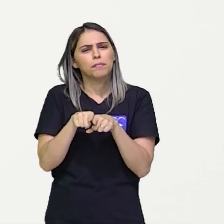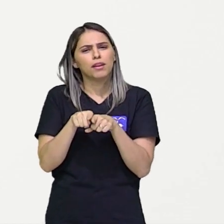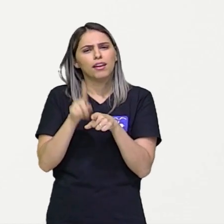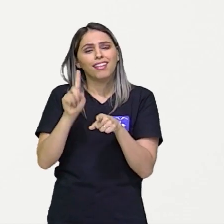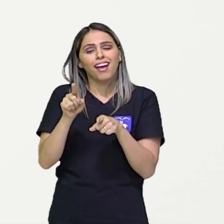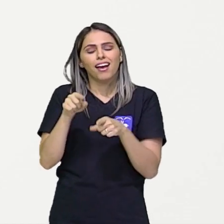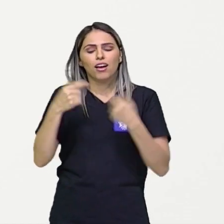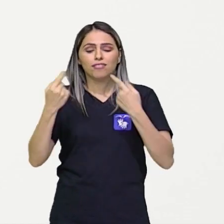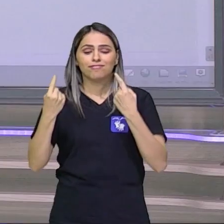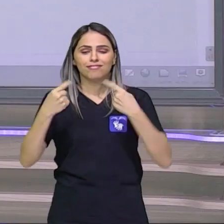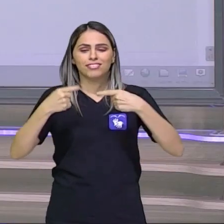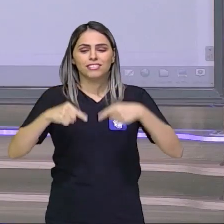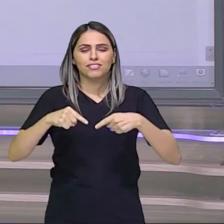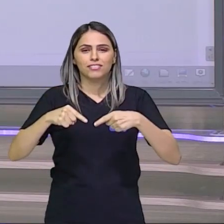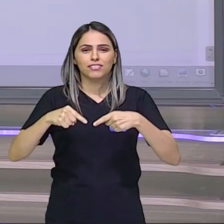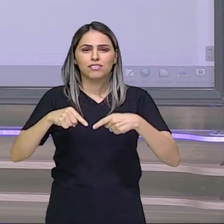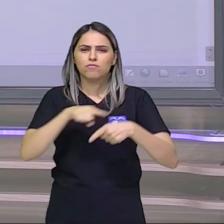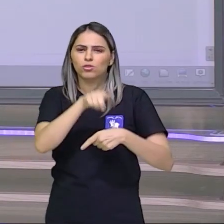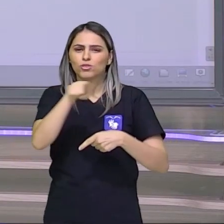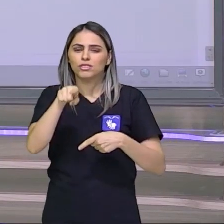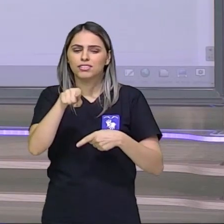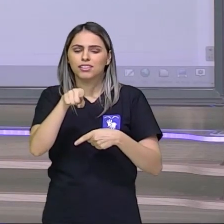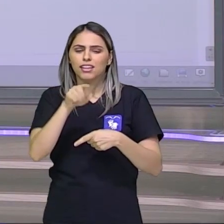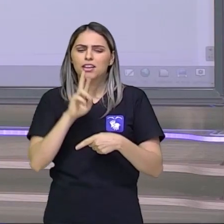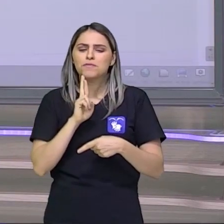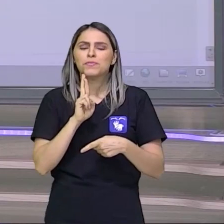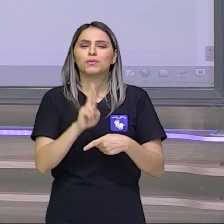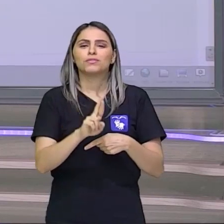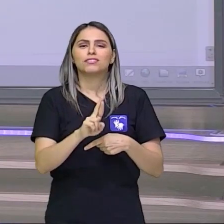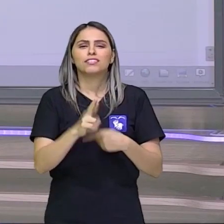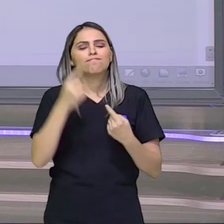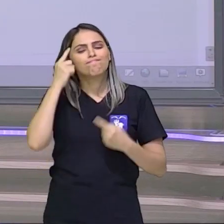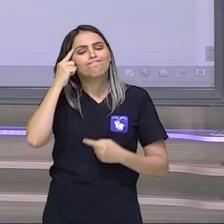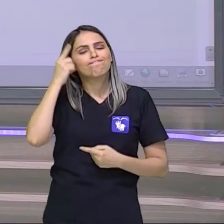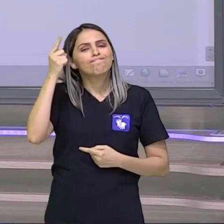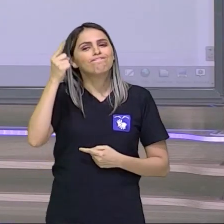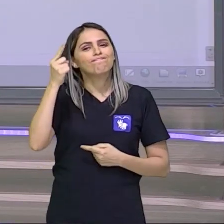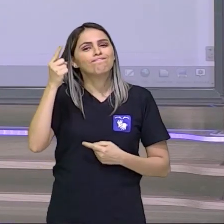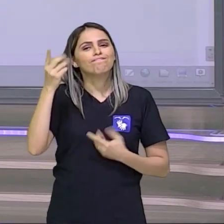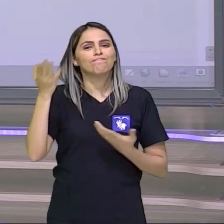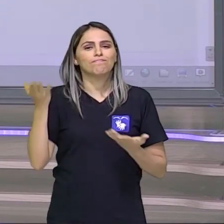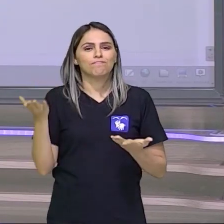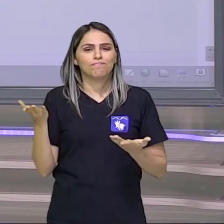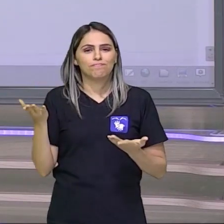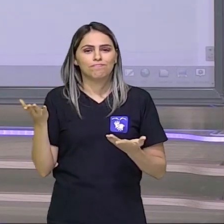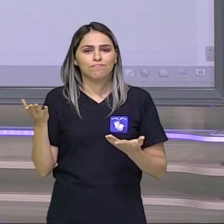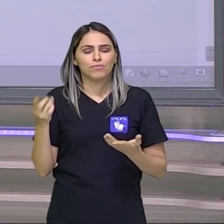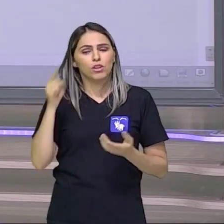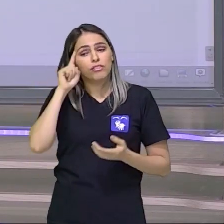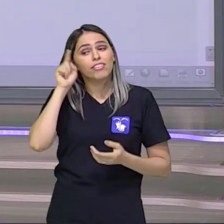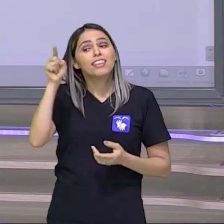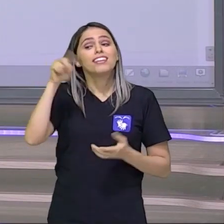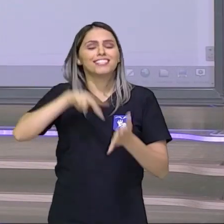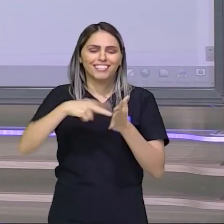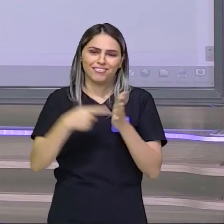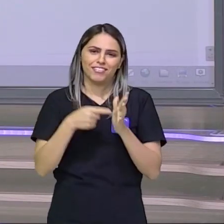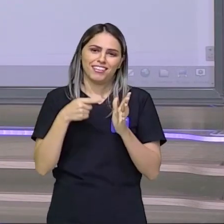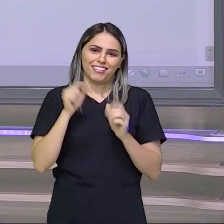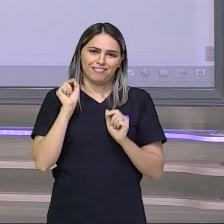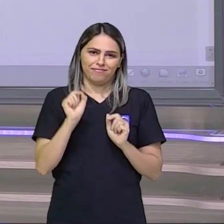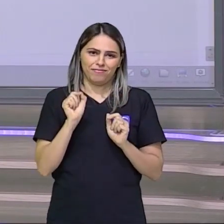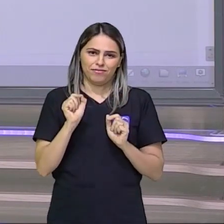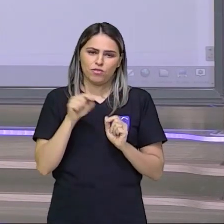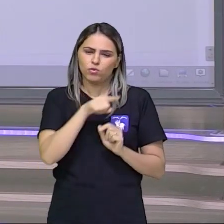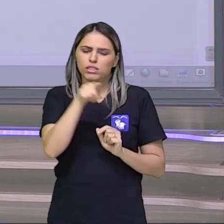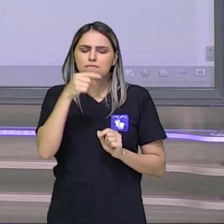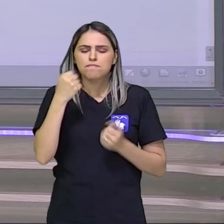um desafio para vocês desvendarem esse adivinha. Um adivinha é isso, ele faz com que